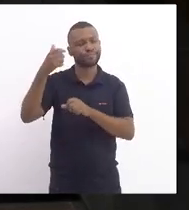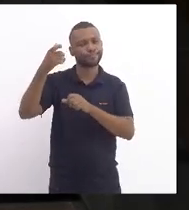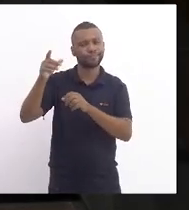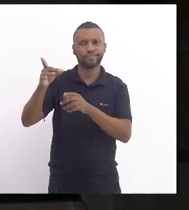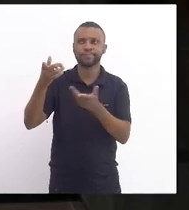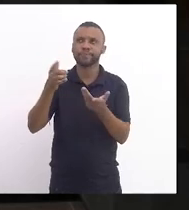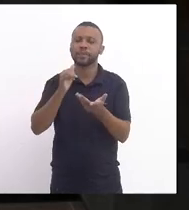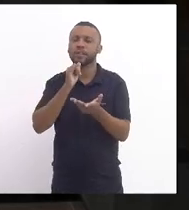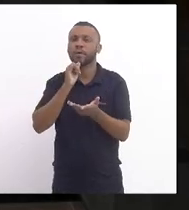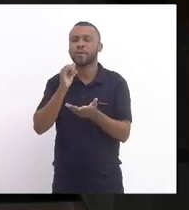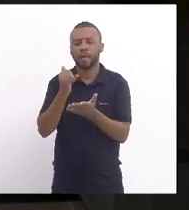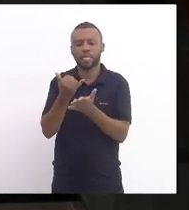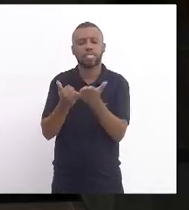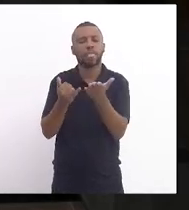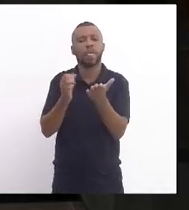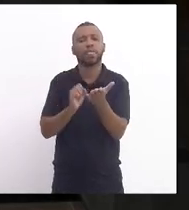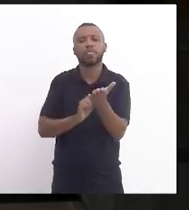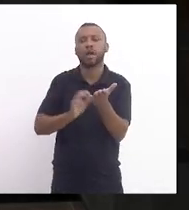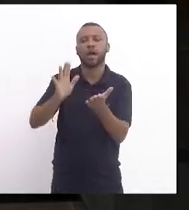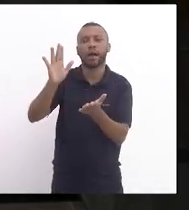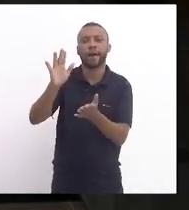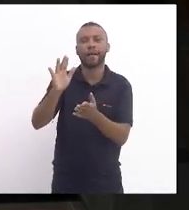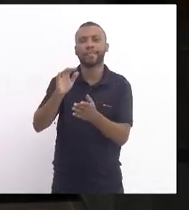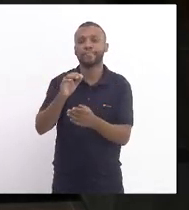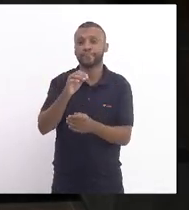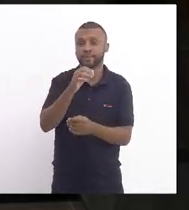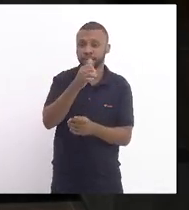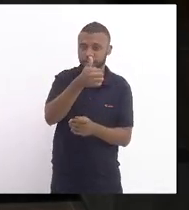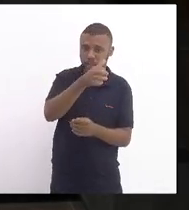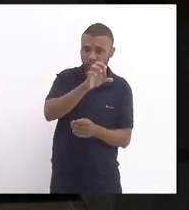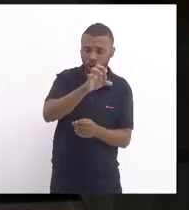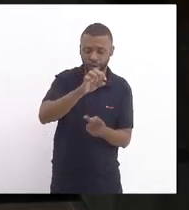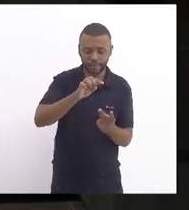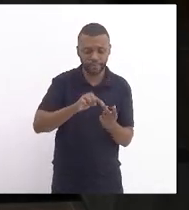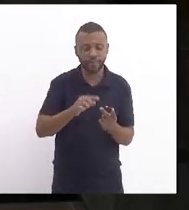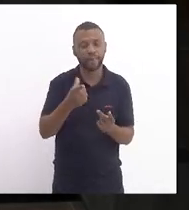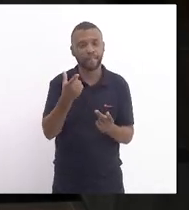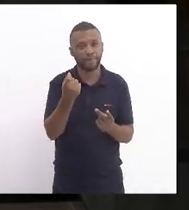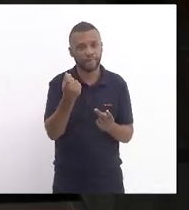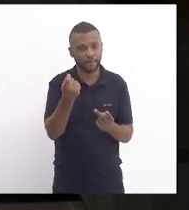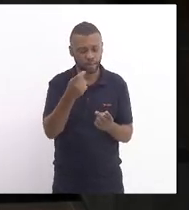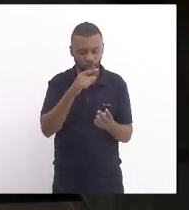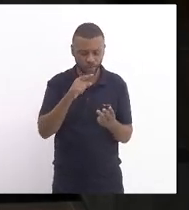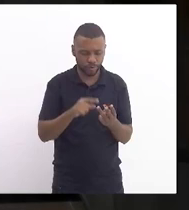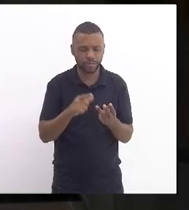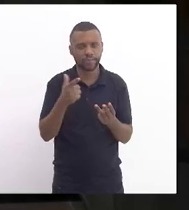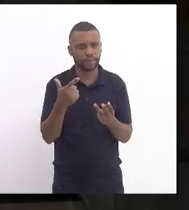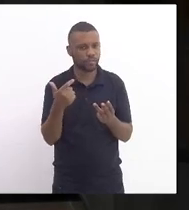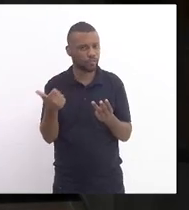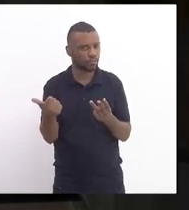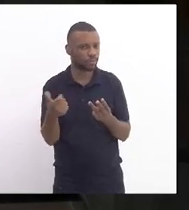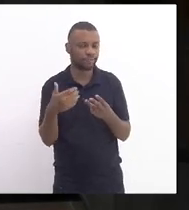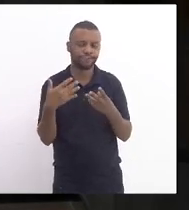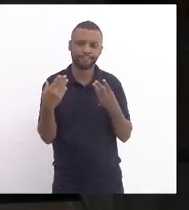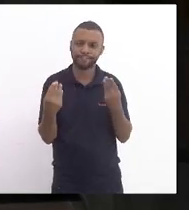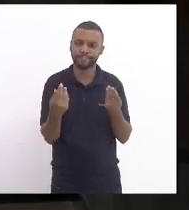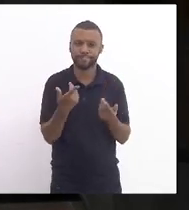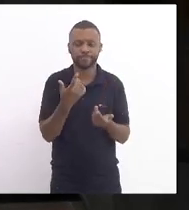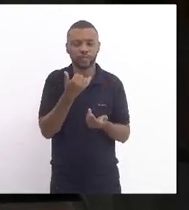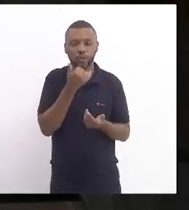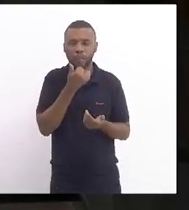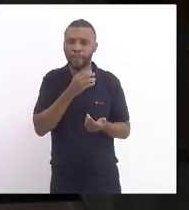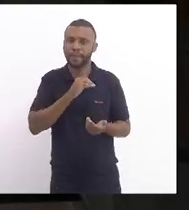de 19 20 21 senhora Presidente esse piso